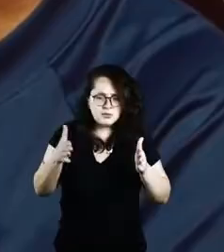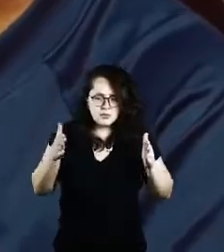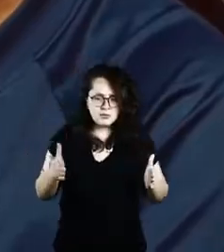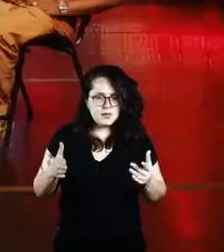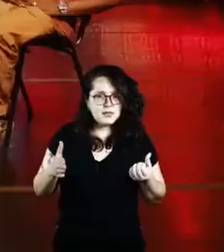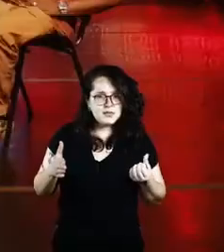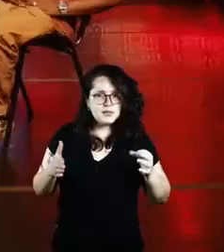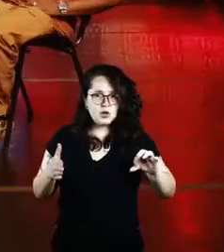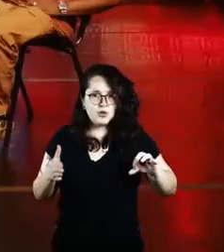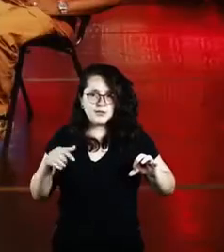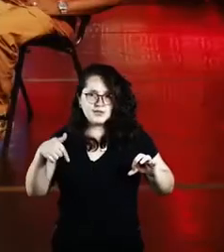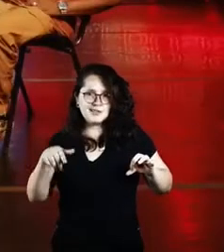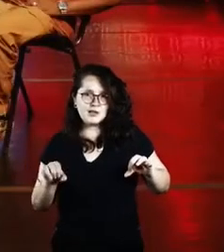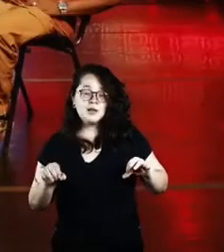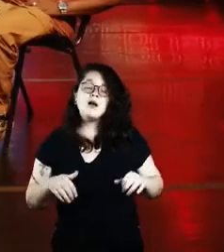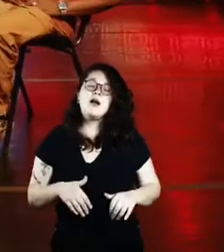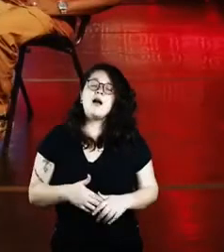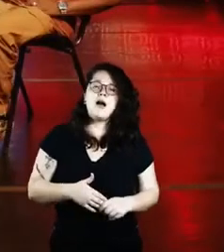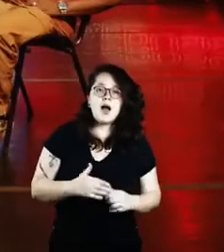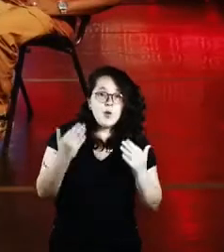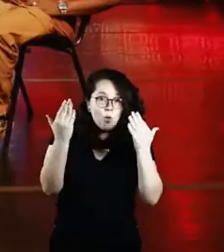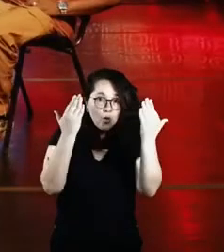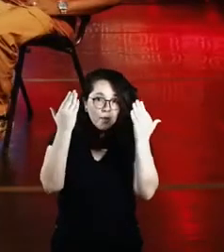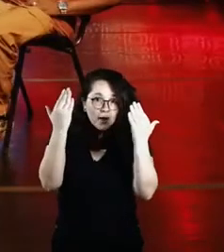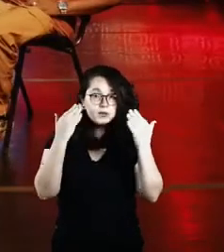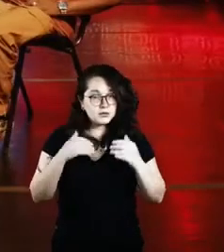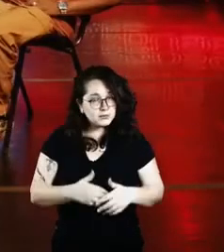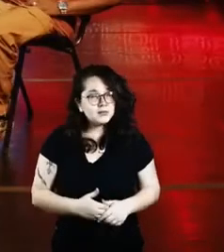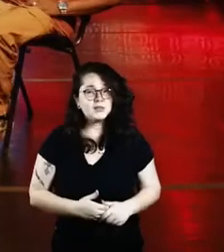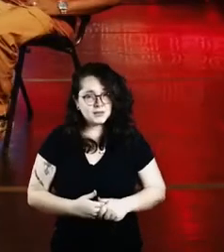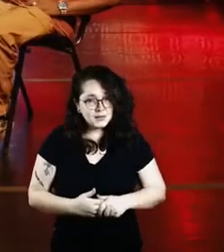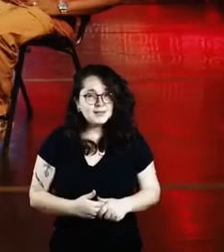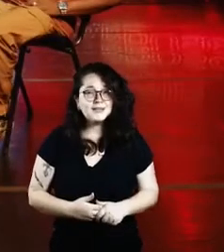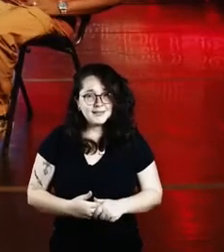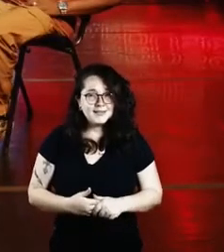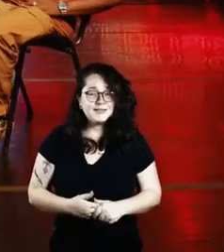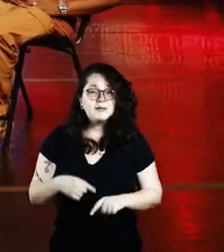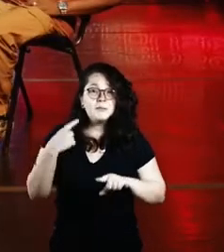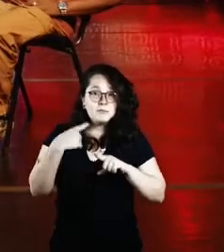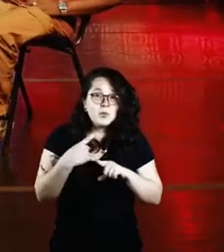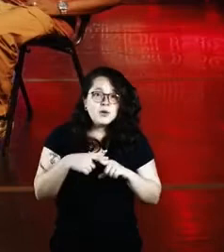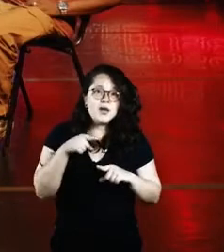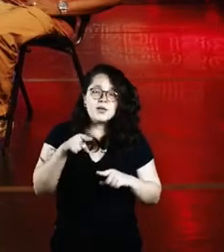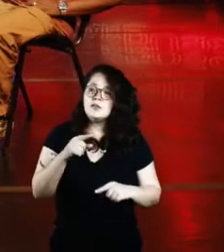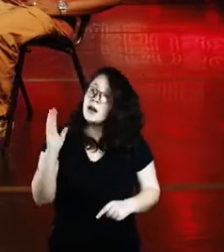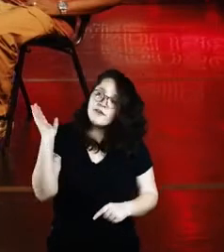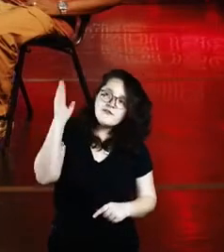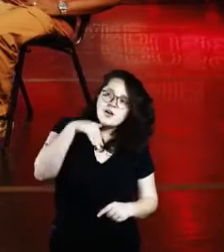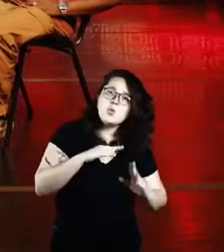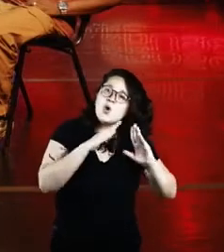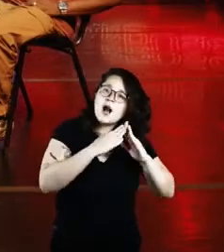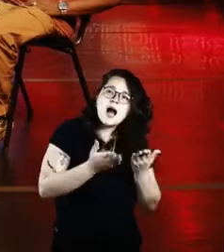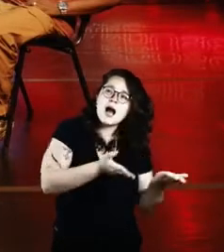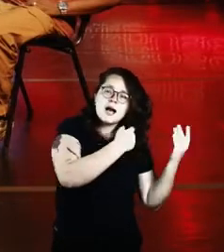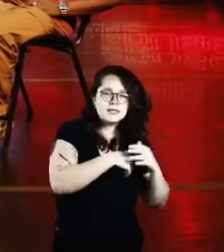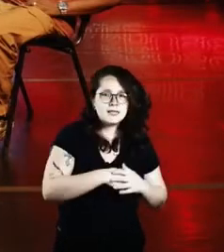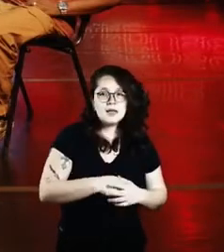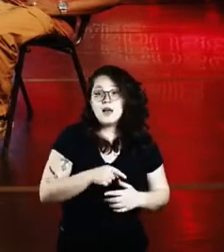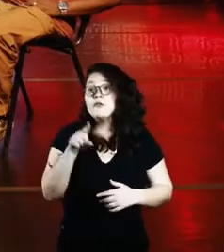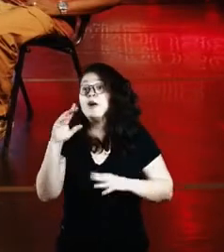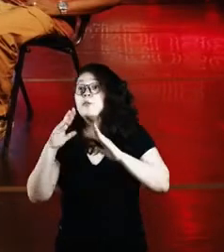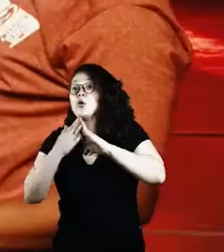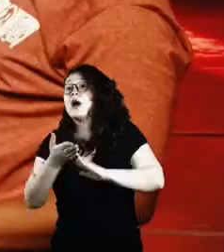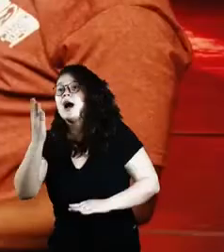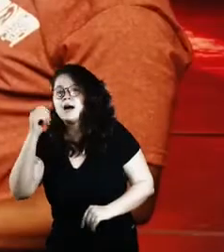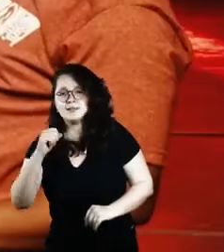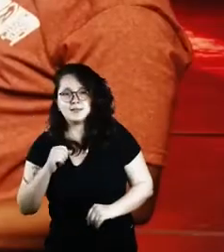um comparativo, né? Sim. Um comparativo, porque isso, essa brincadeira de vamos na casa do Cabeção, vamos na casa do